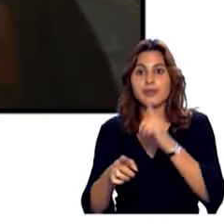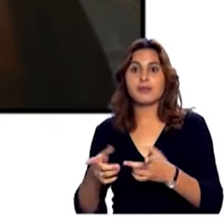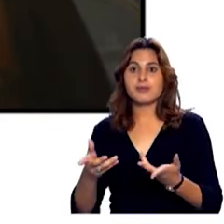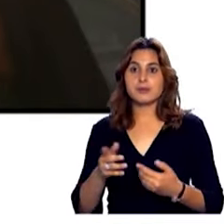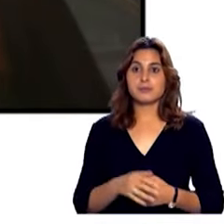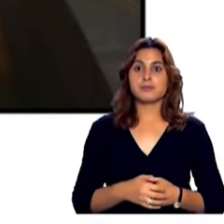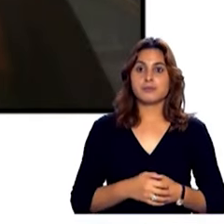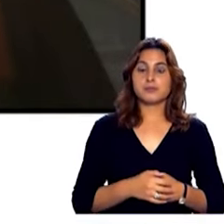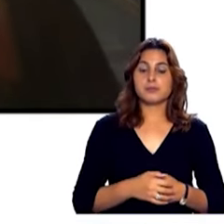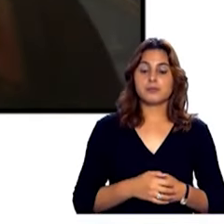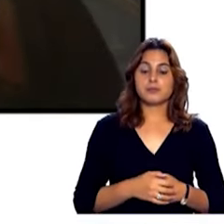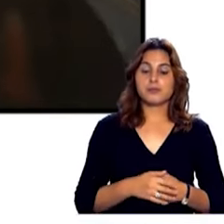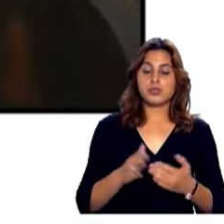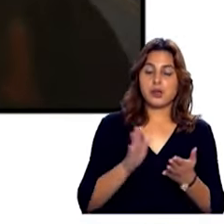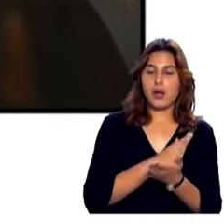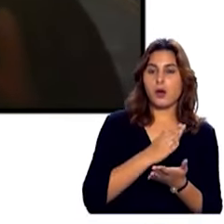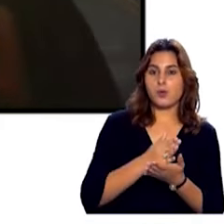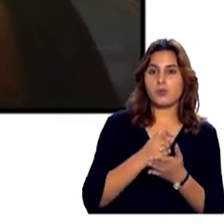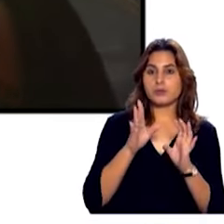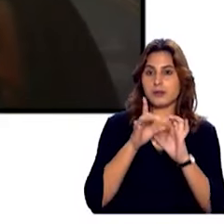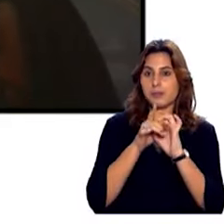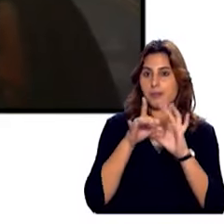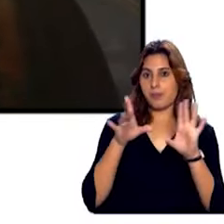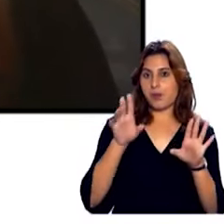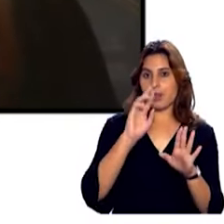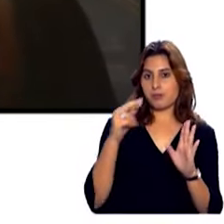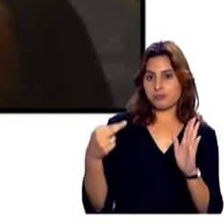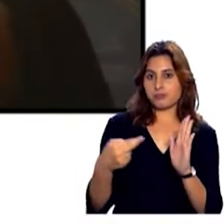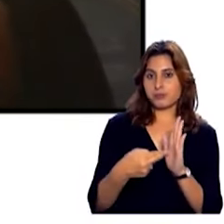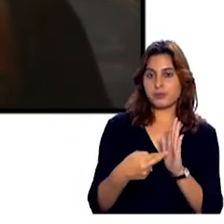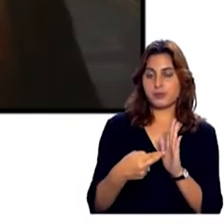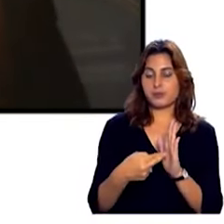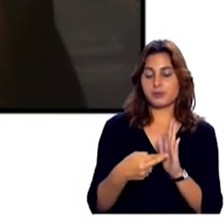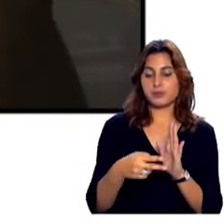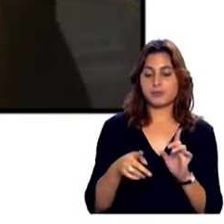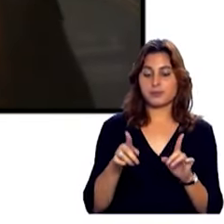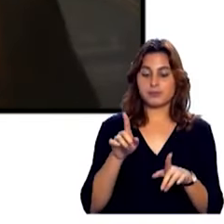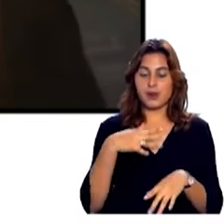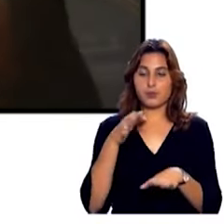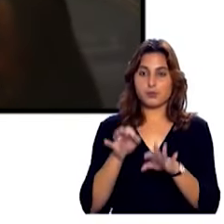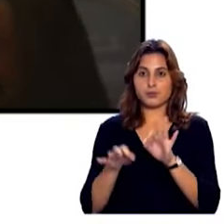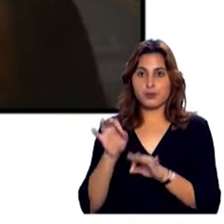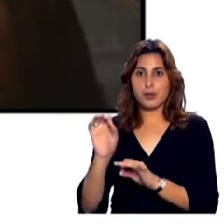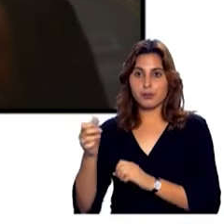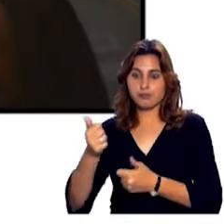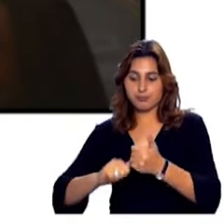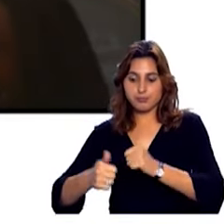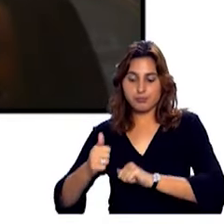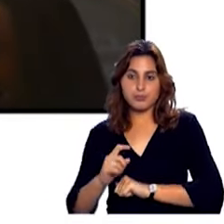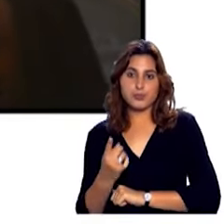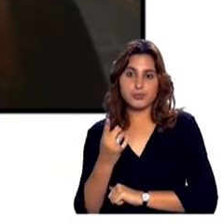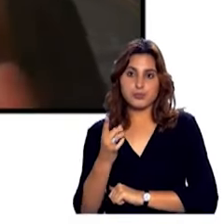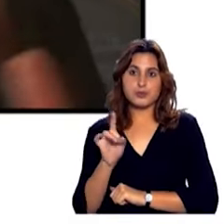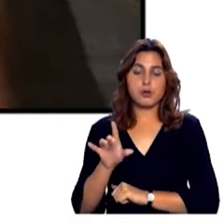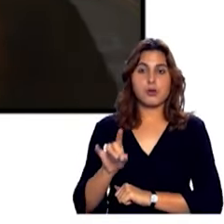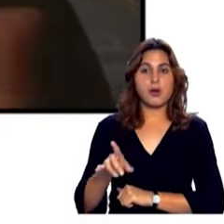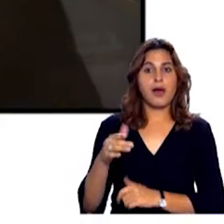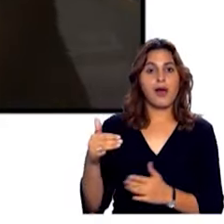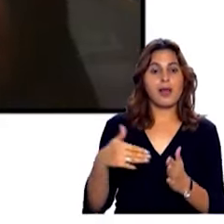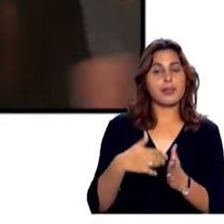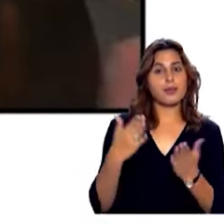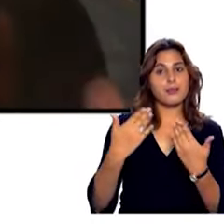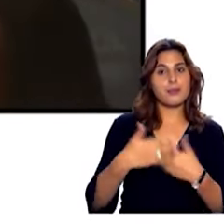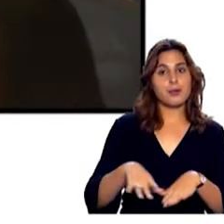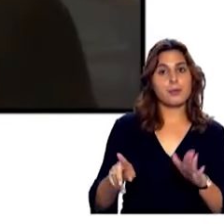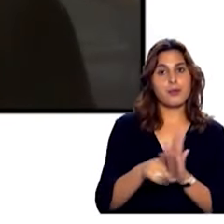que permitem que o julgador que o relator né o julgador monocrático decida até o mérito do recurso né e agora